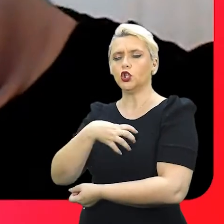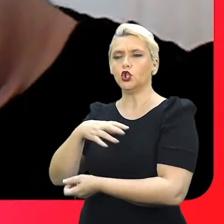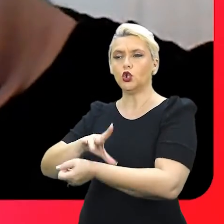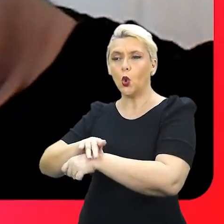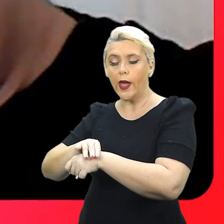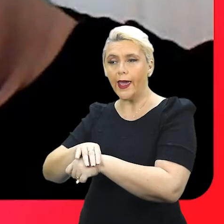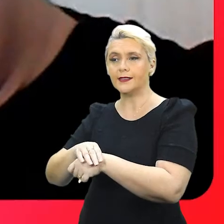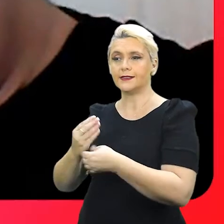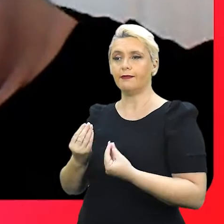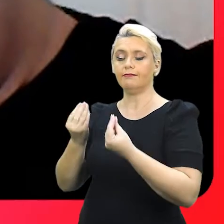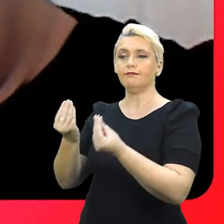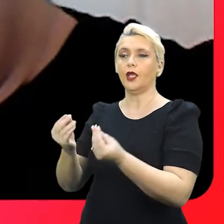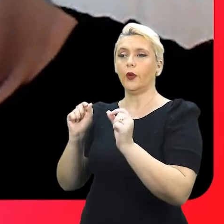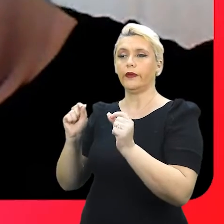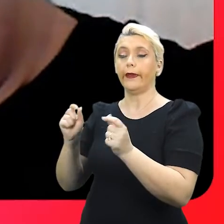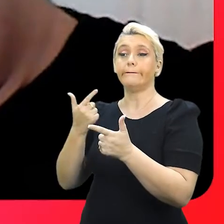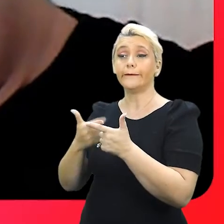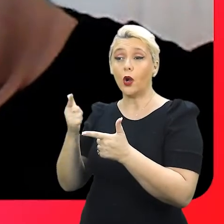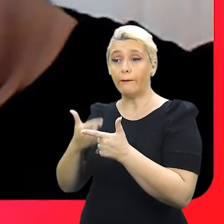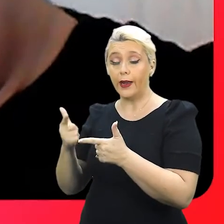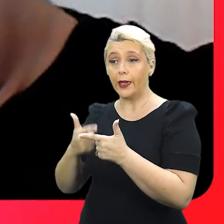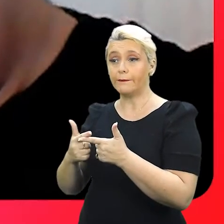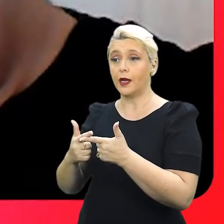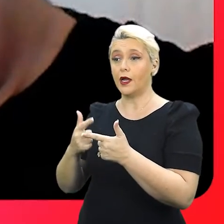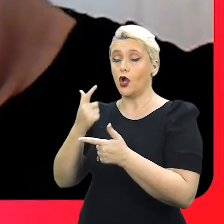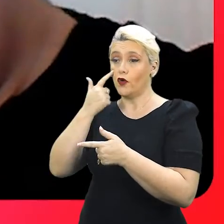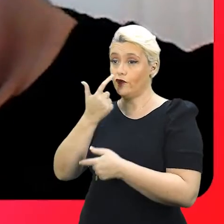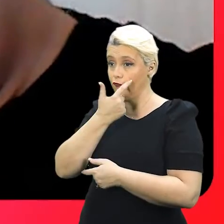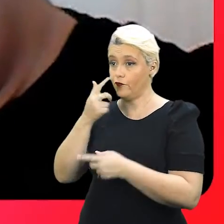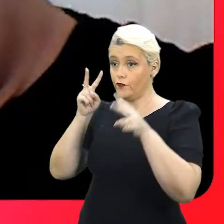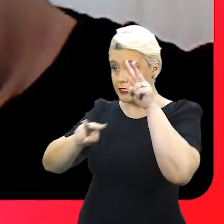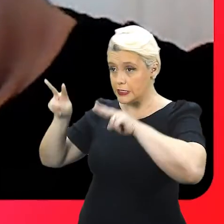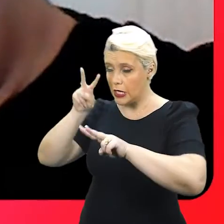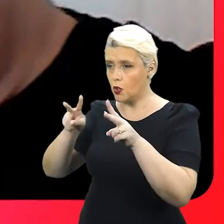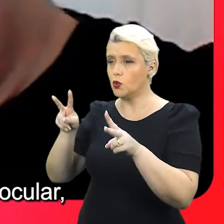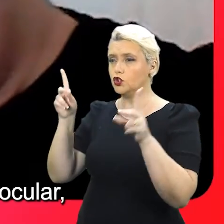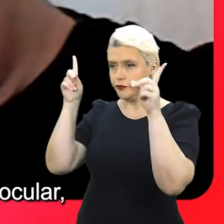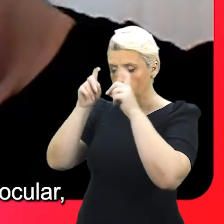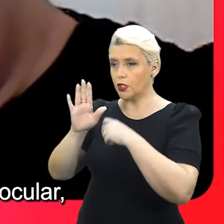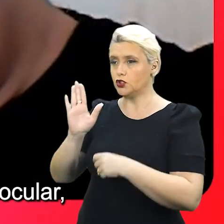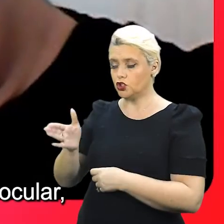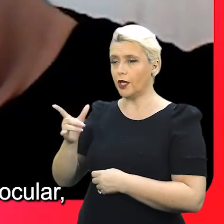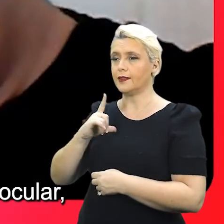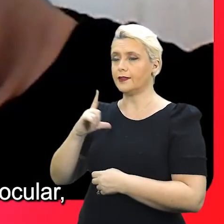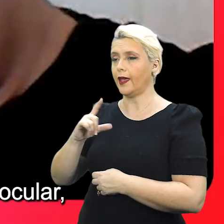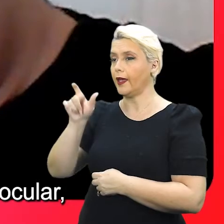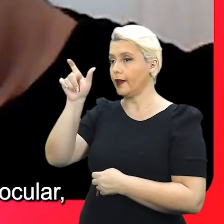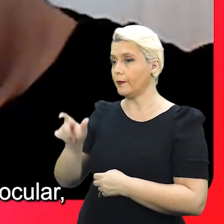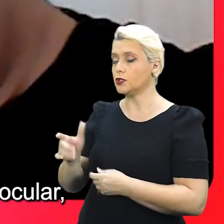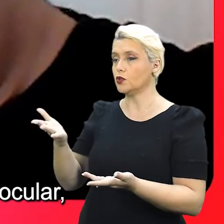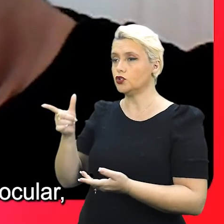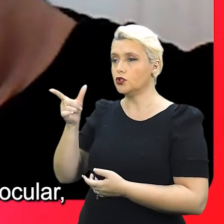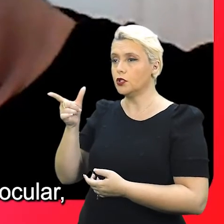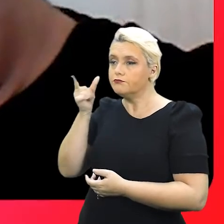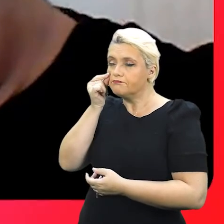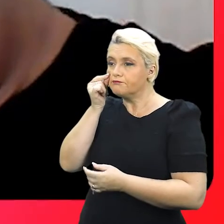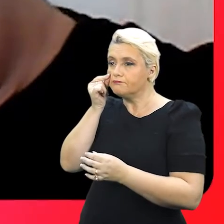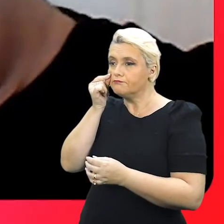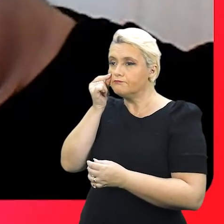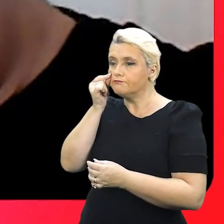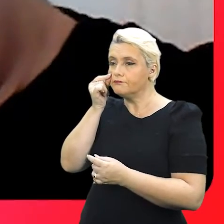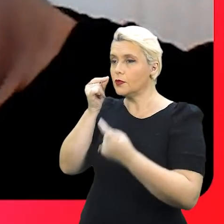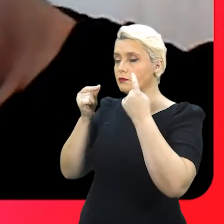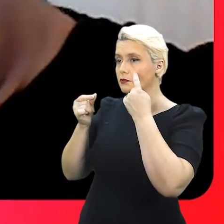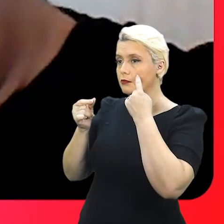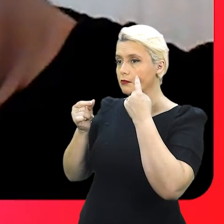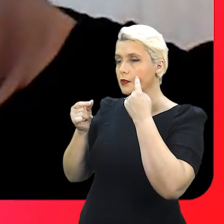ela lhe trouxe assim, problemas na visão, né, dificuldades. O senhor hoje é uma pessoa que tem visão monocular